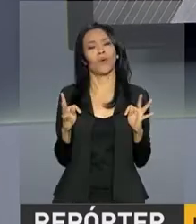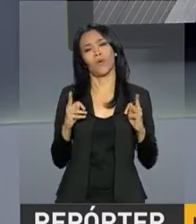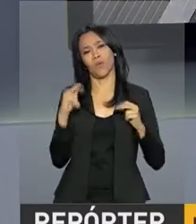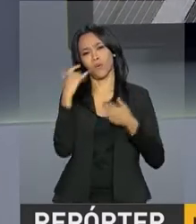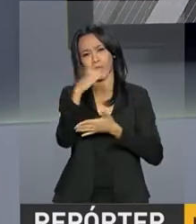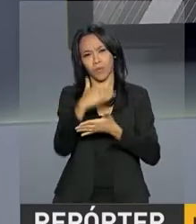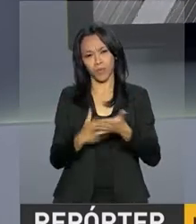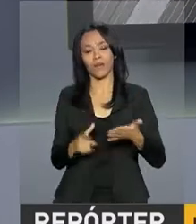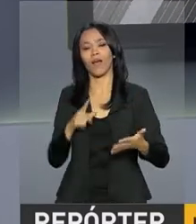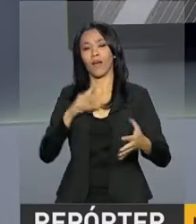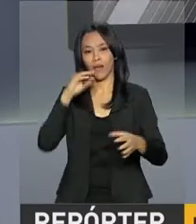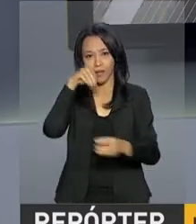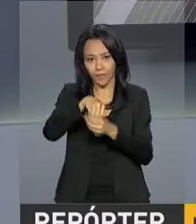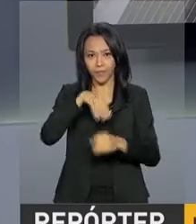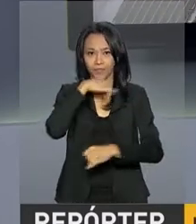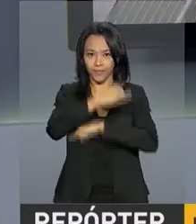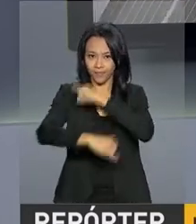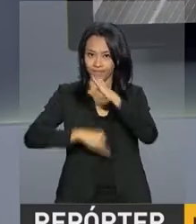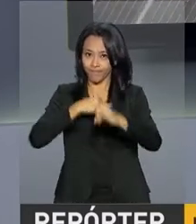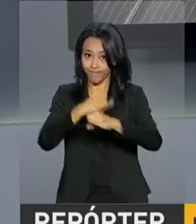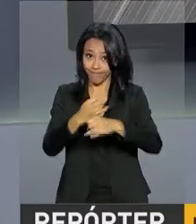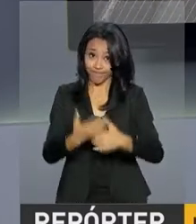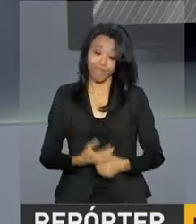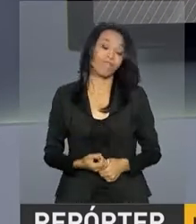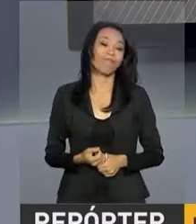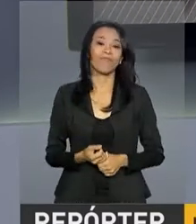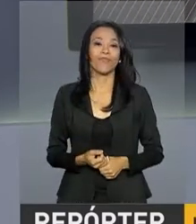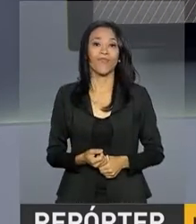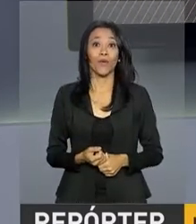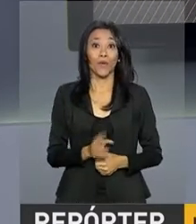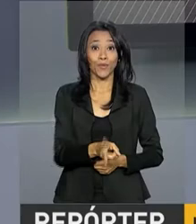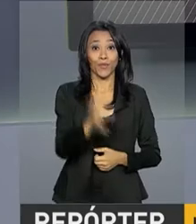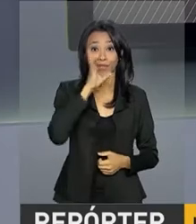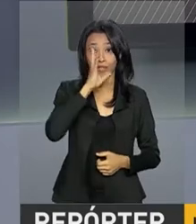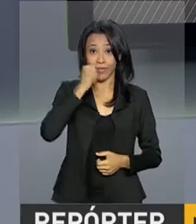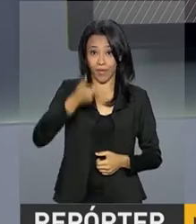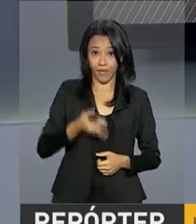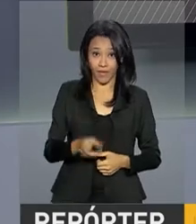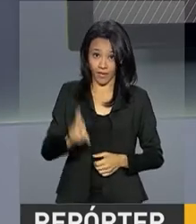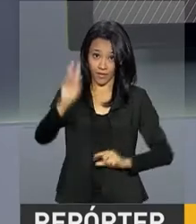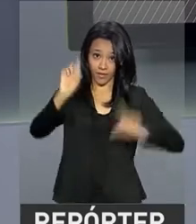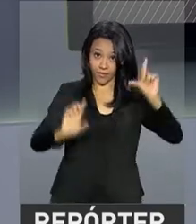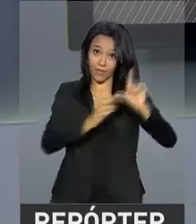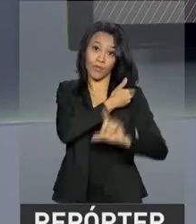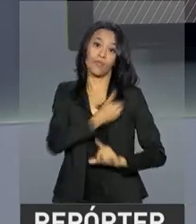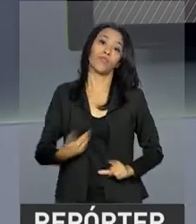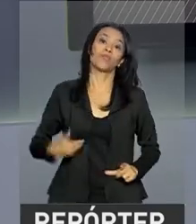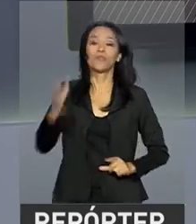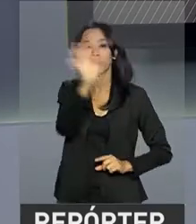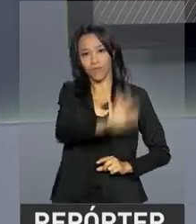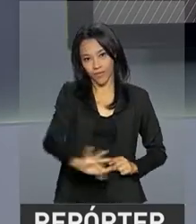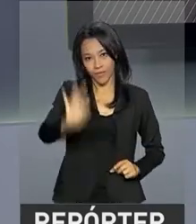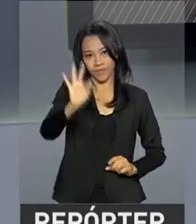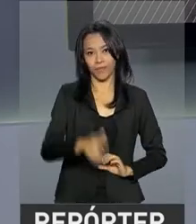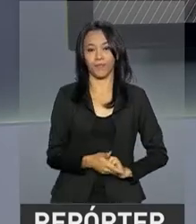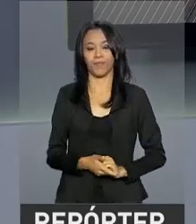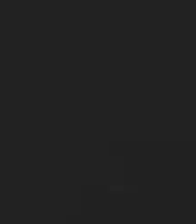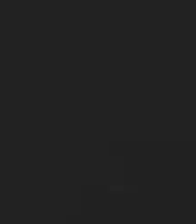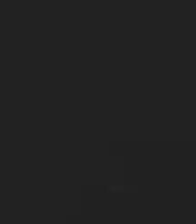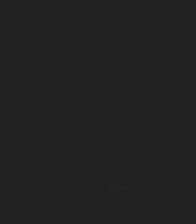nossa programação também está na página da NBR na internet. Continue com a gente aqui na NBR e a TV do Governo